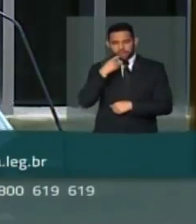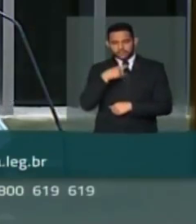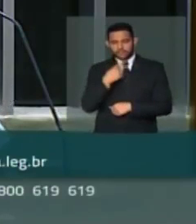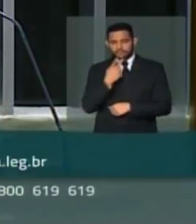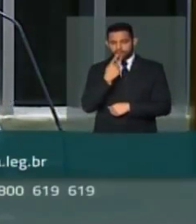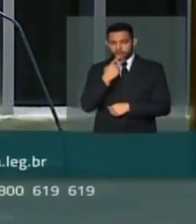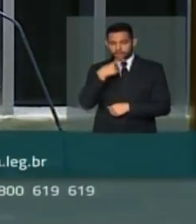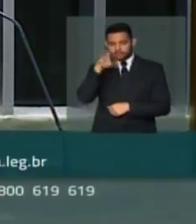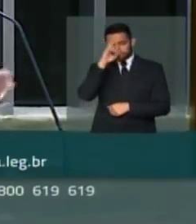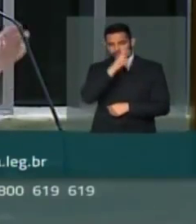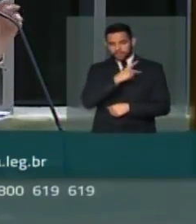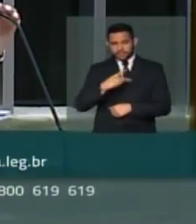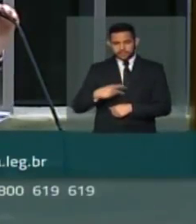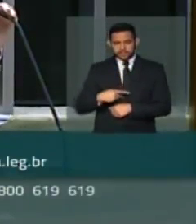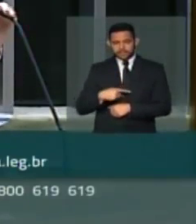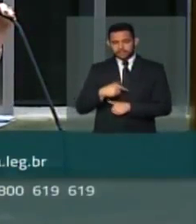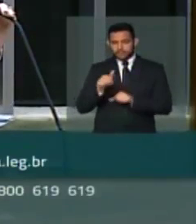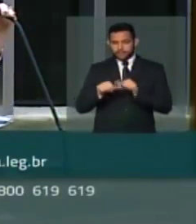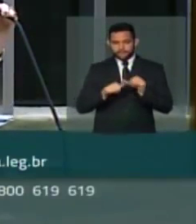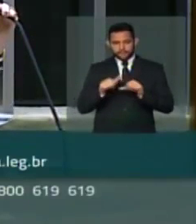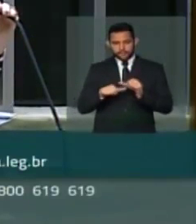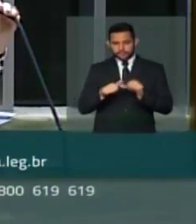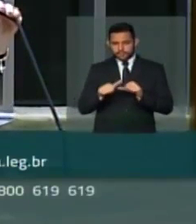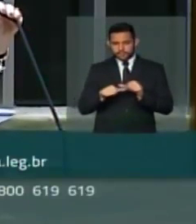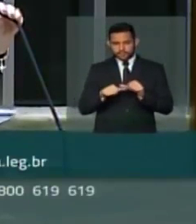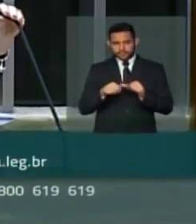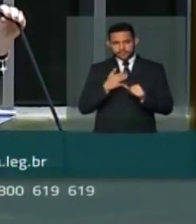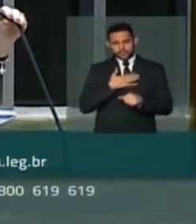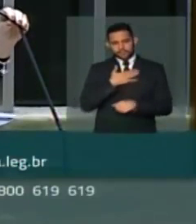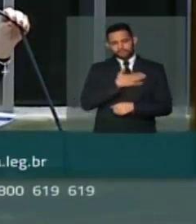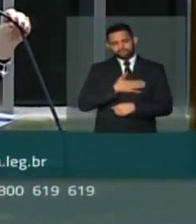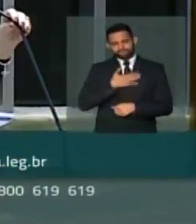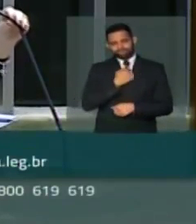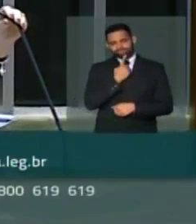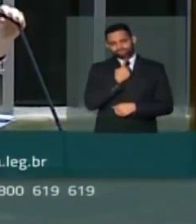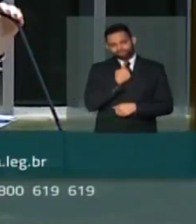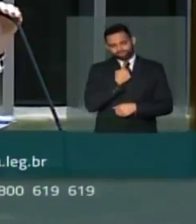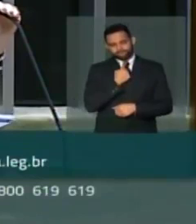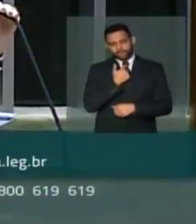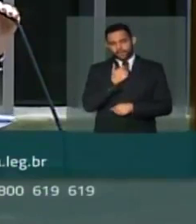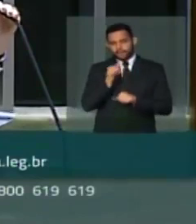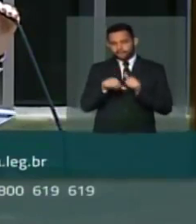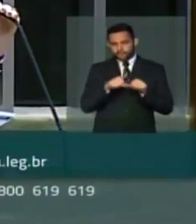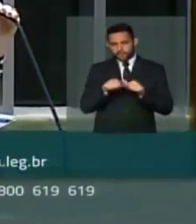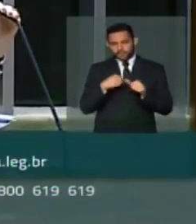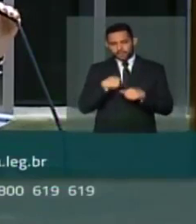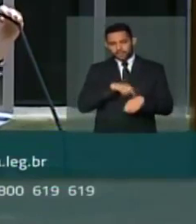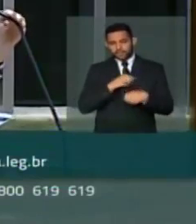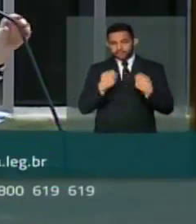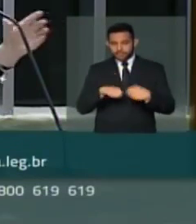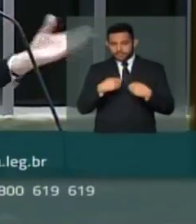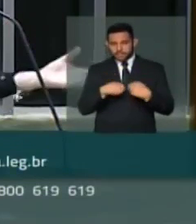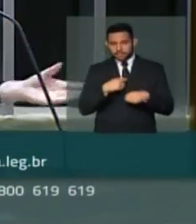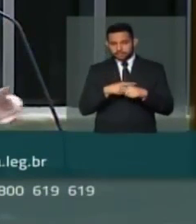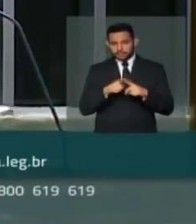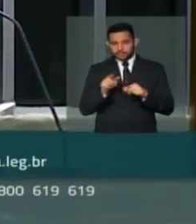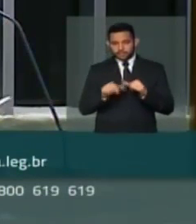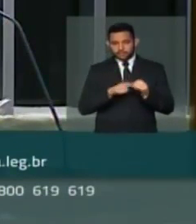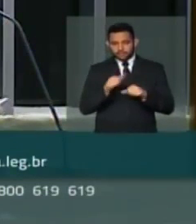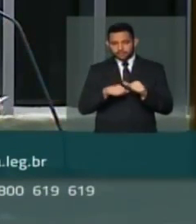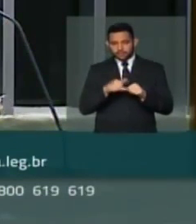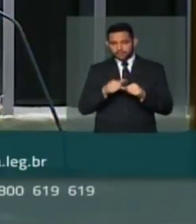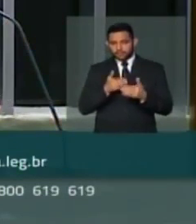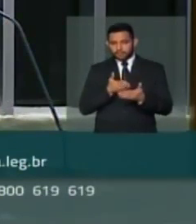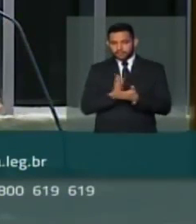confesso, senhor presidente, não é a reforma que eu desejaria, não é a reforma que nós precisaríamos, mas é a reforma que